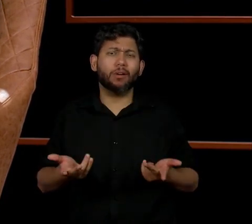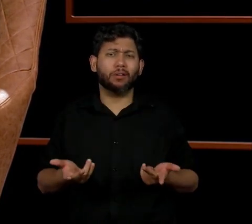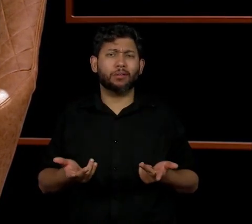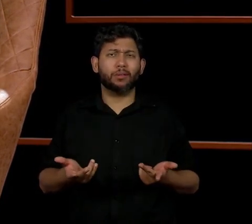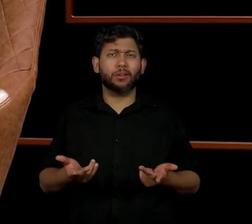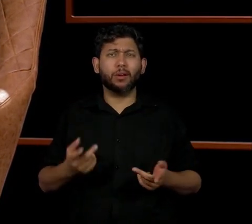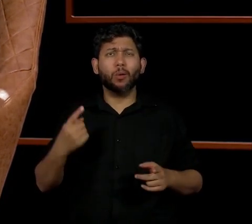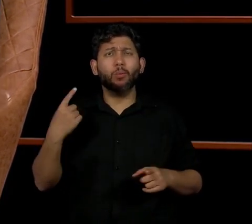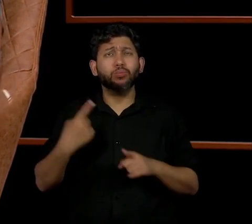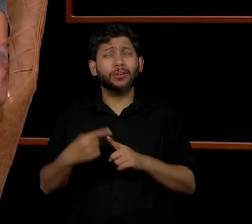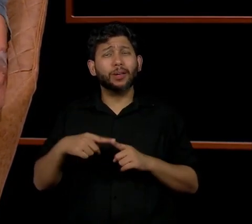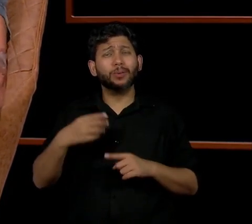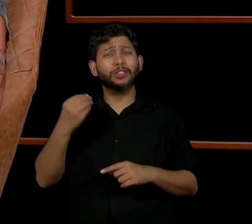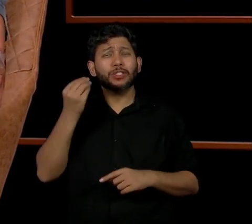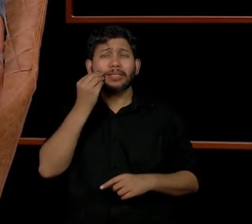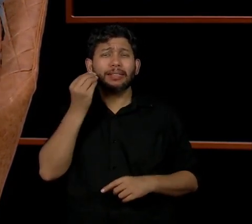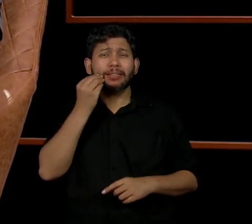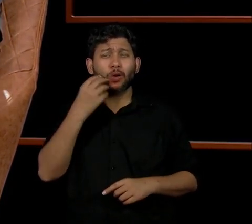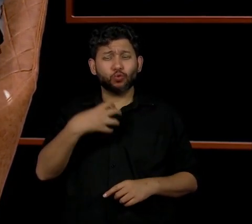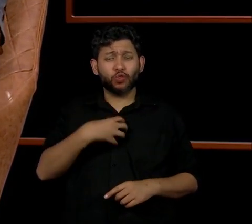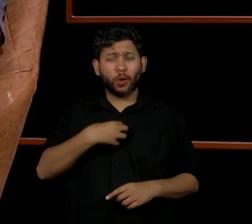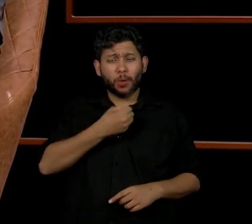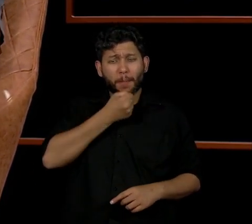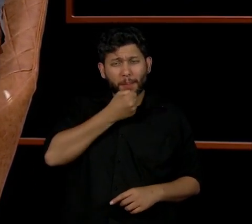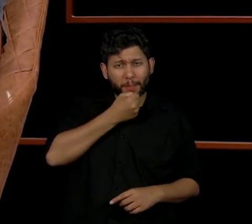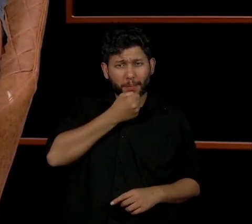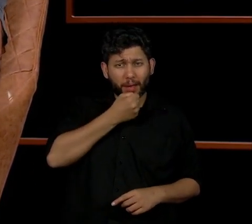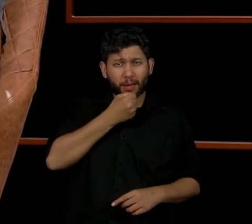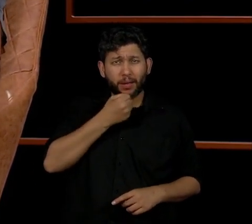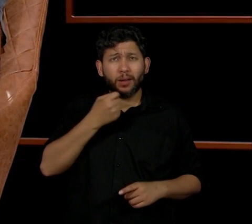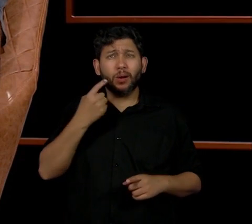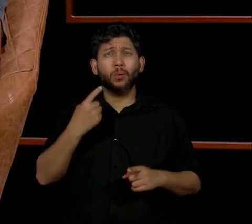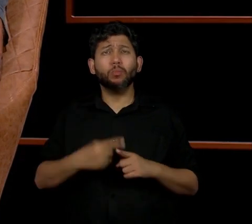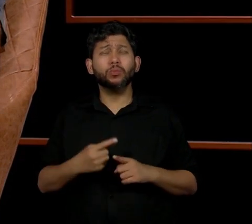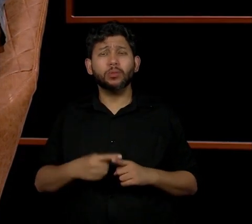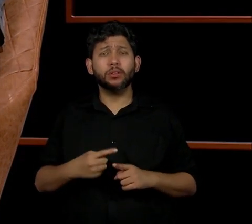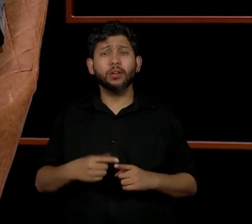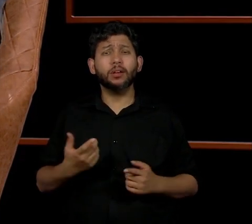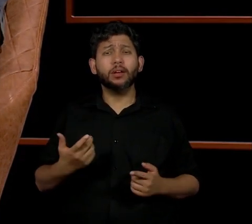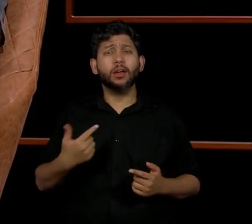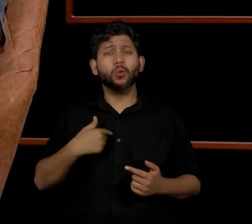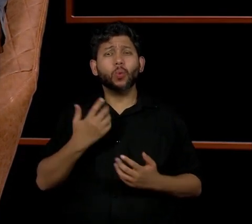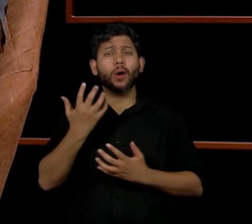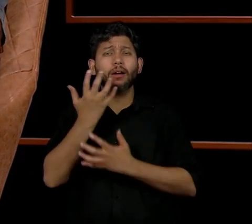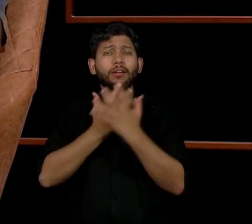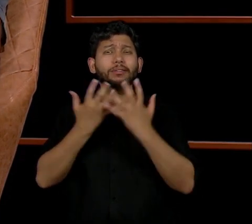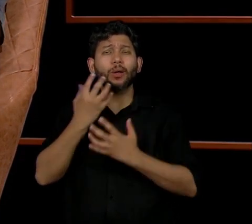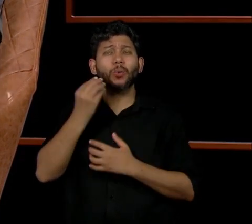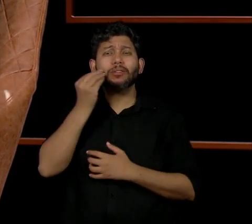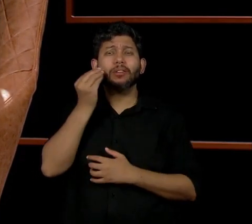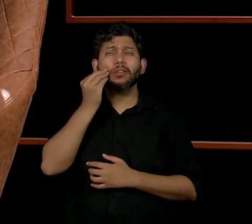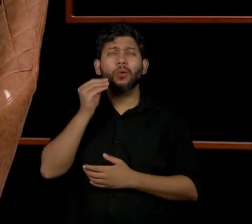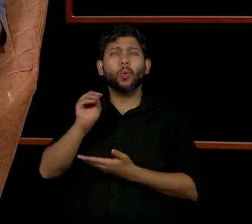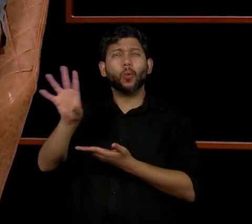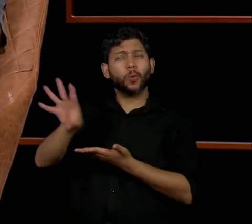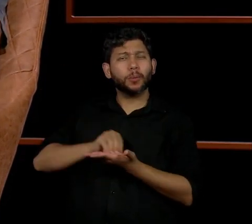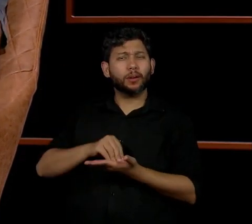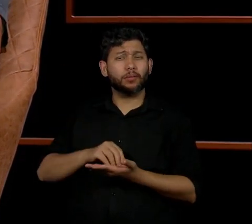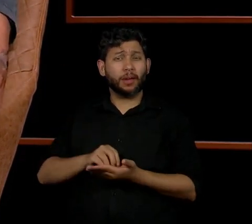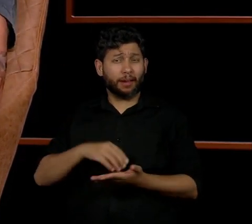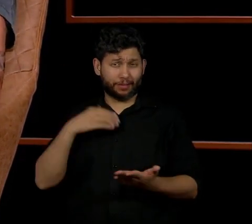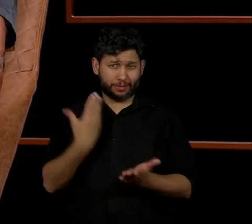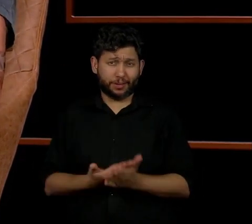eu tive que achar um jeito de cantar, que eu estava virando um filhote do Dylan, né? Estava cantando igual e tudo. Até agora eu estou